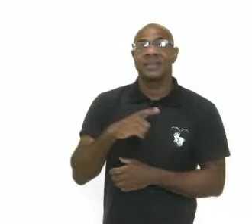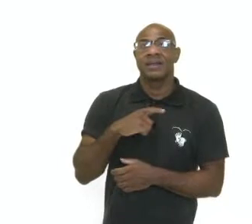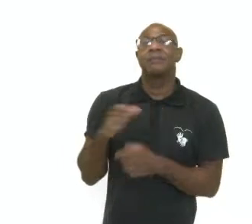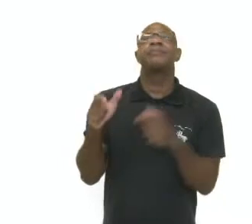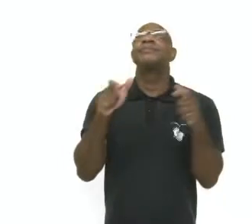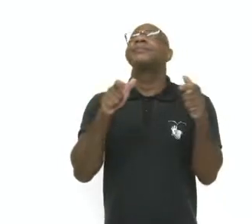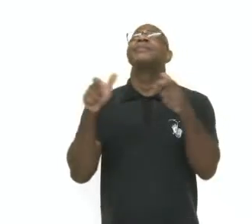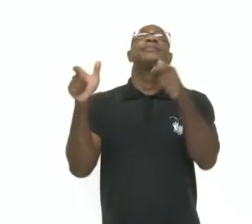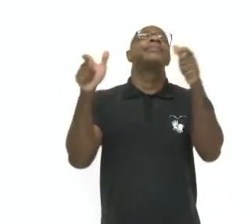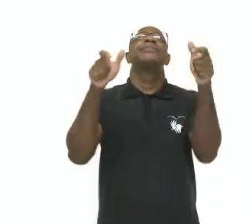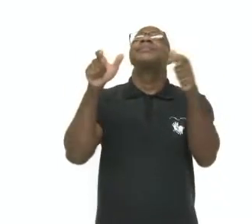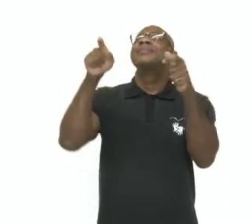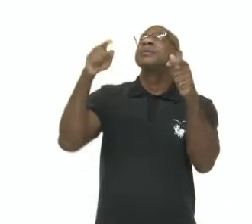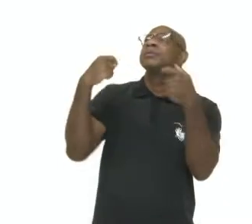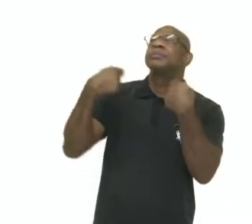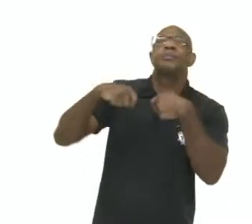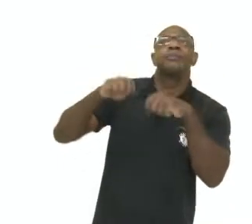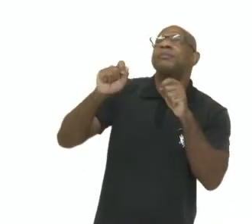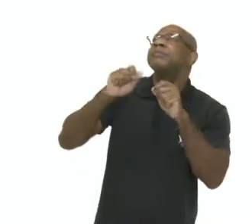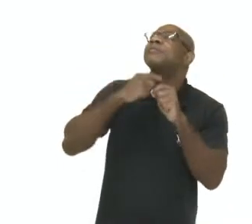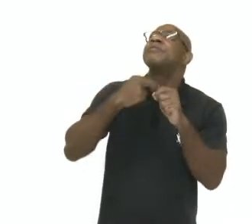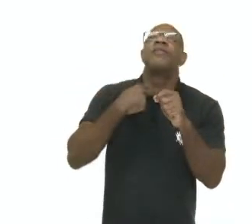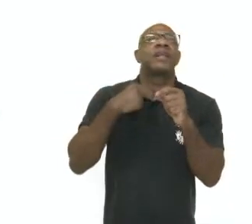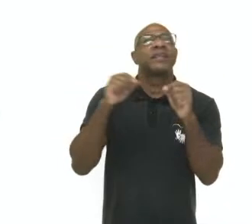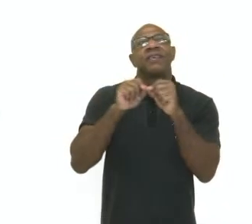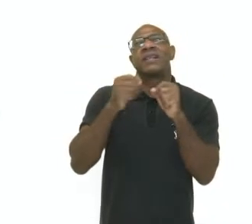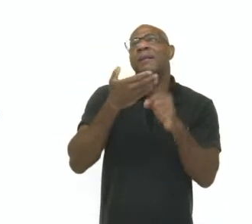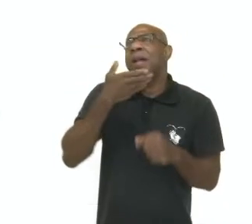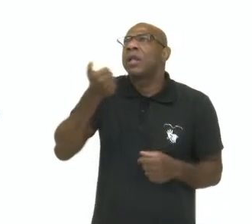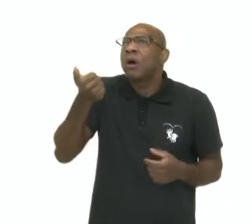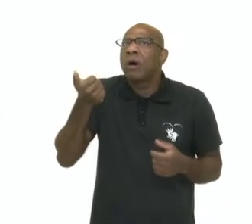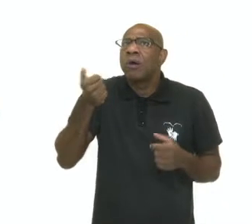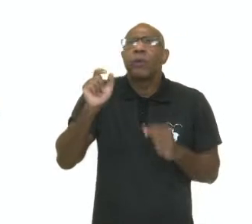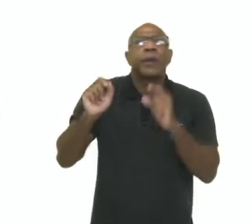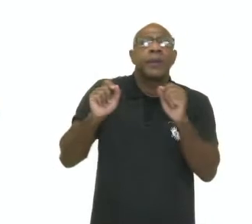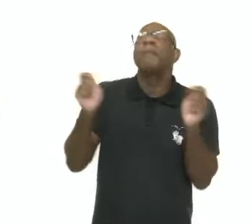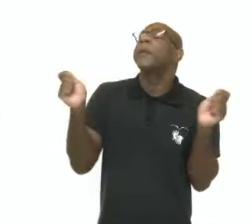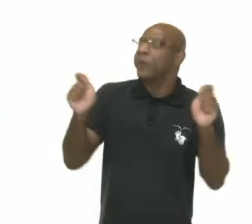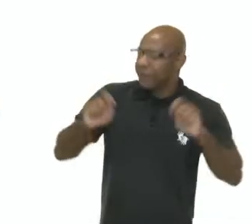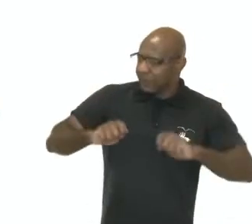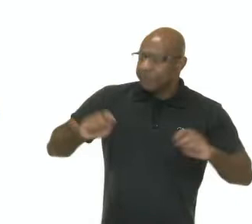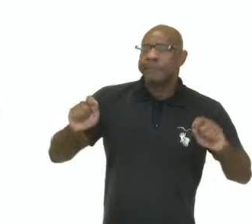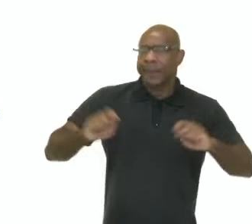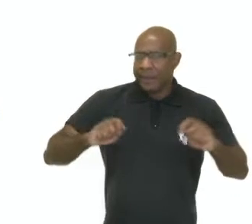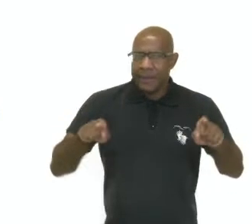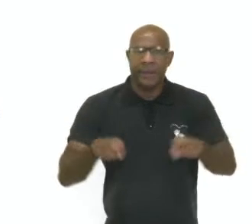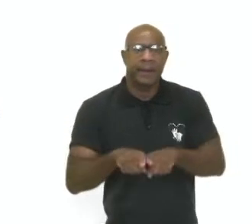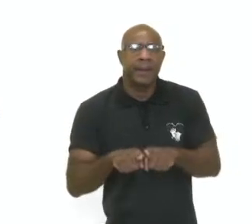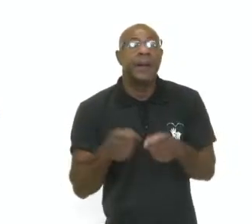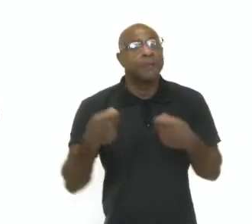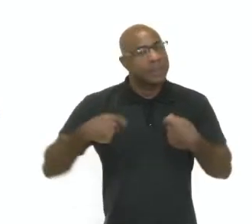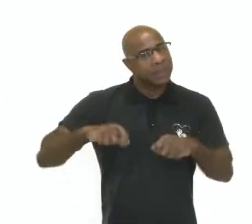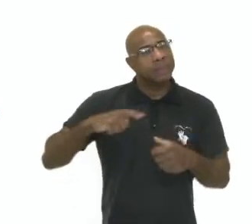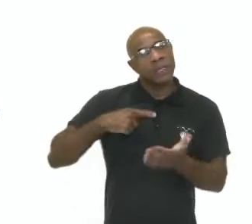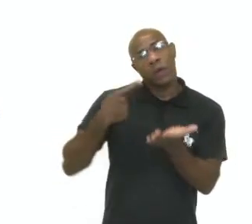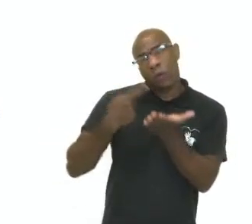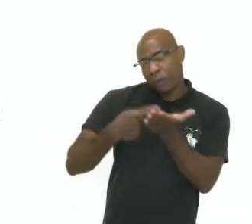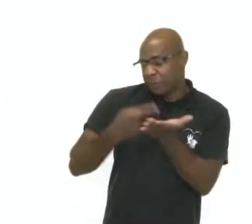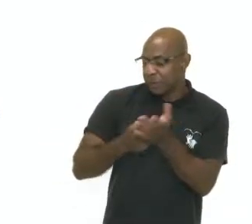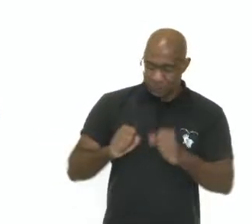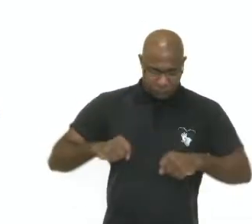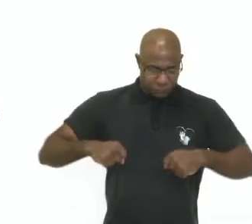espaço e não podemos fazer melhor do que isso? Podemos. Só precisamos nos comprometer e nos esforçar